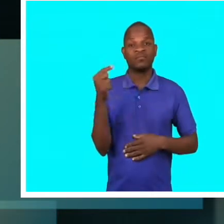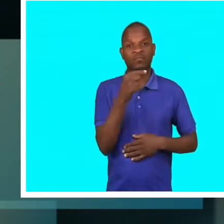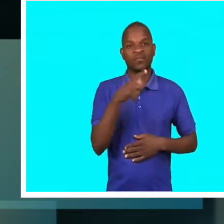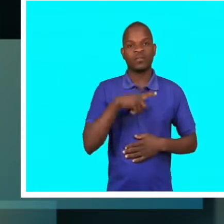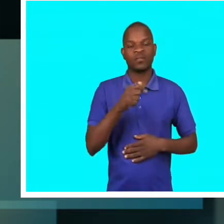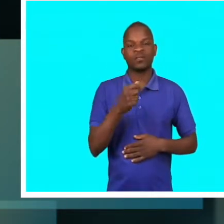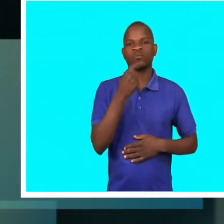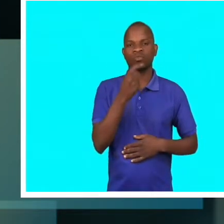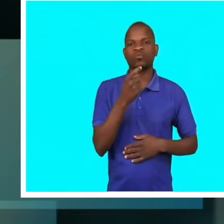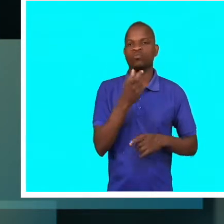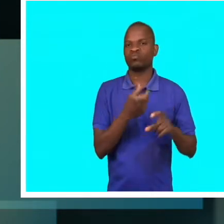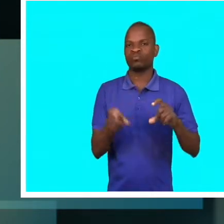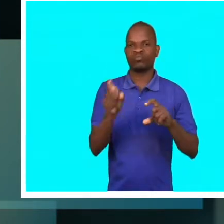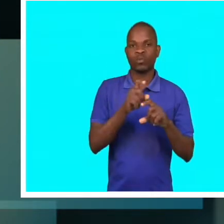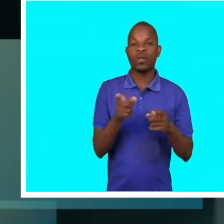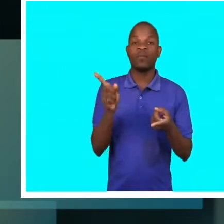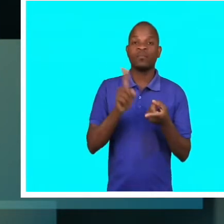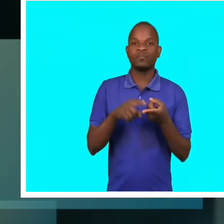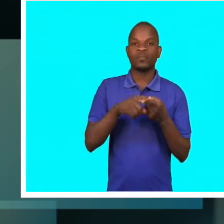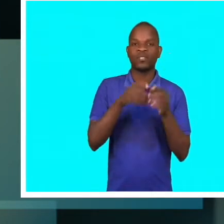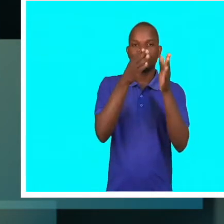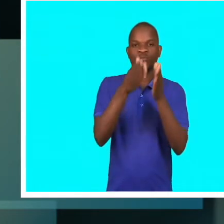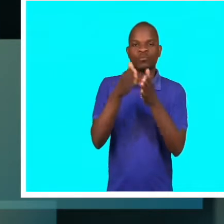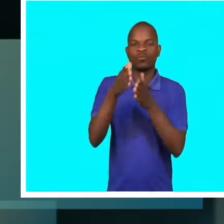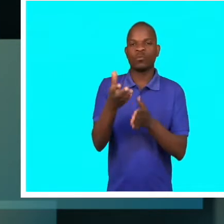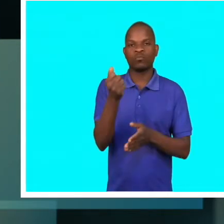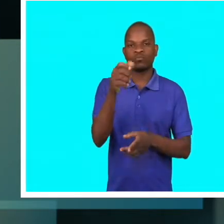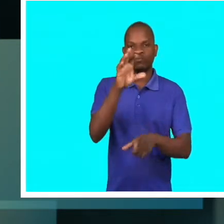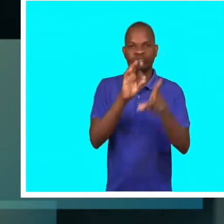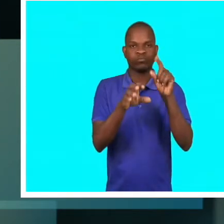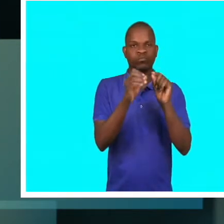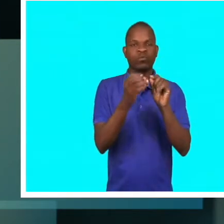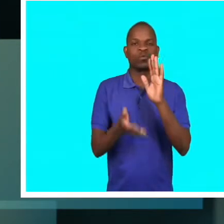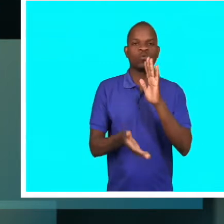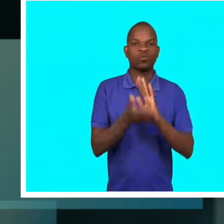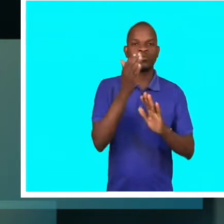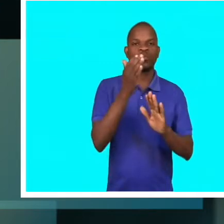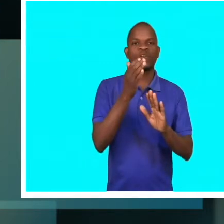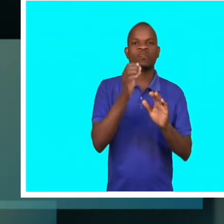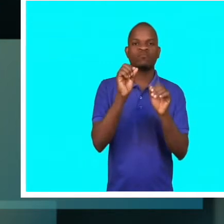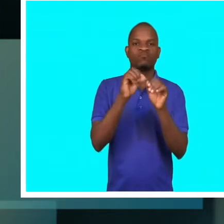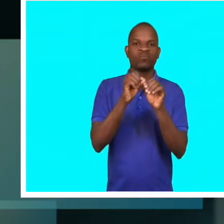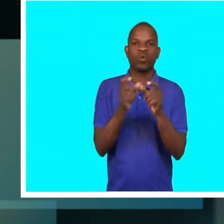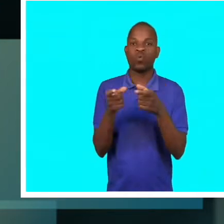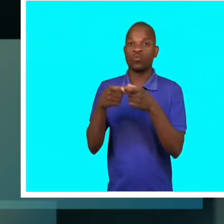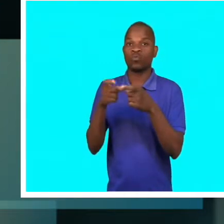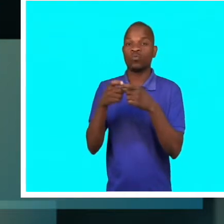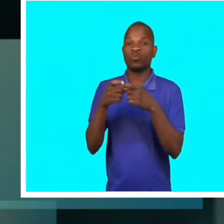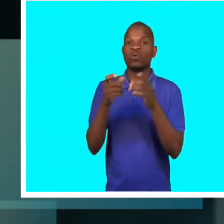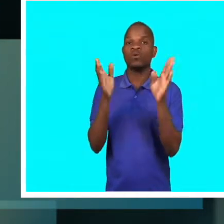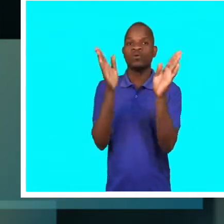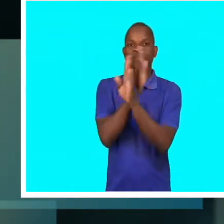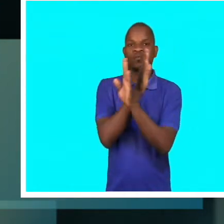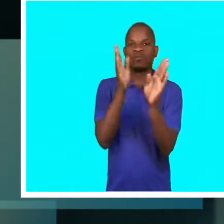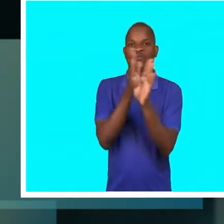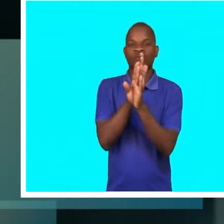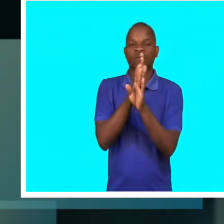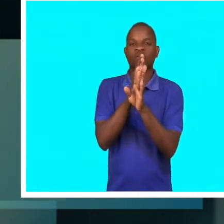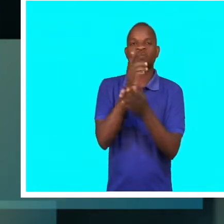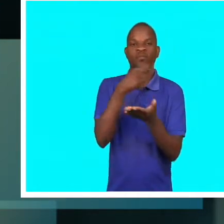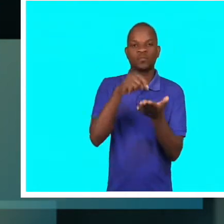Xavier destaca o aumento de jogadores selecionáveis a atuarem em clubes de fora da capital do país,